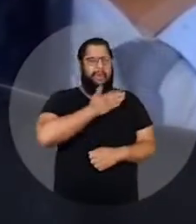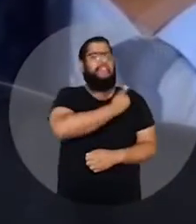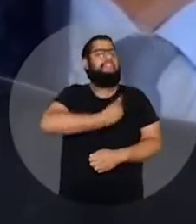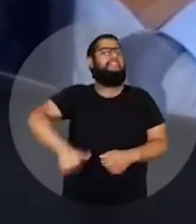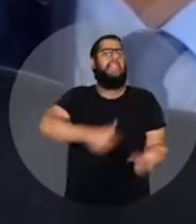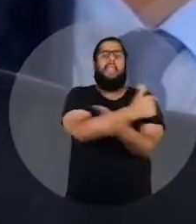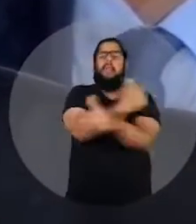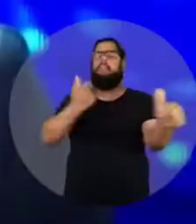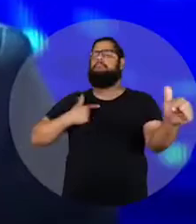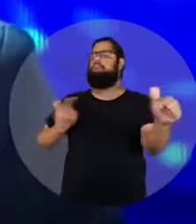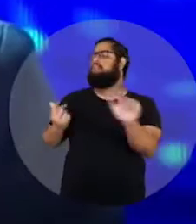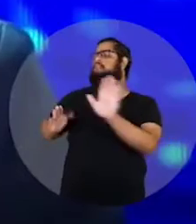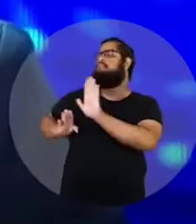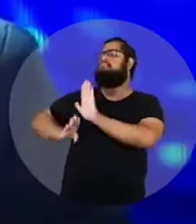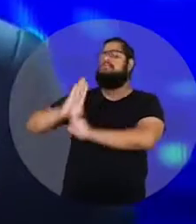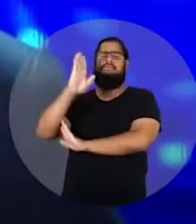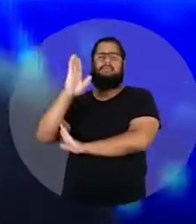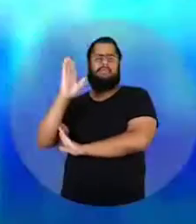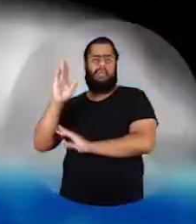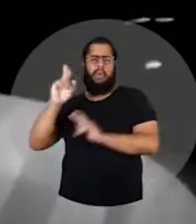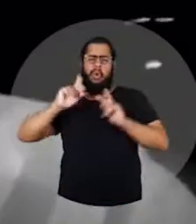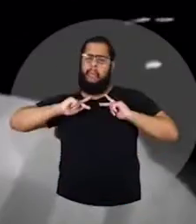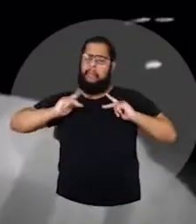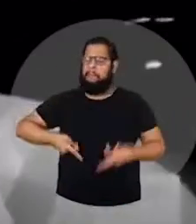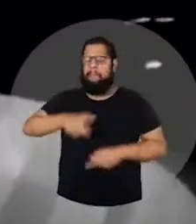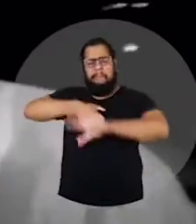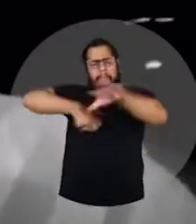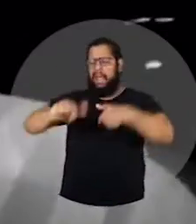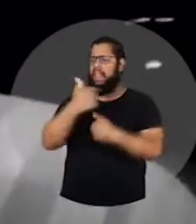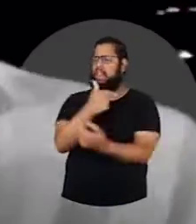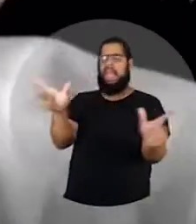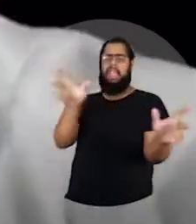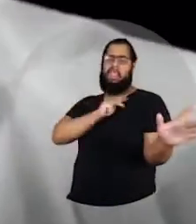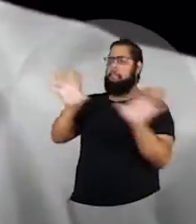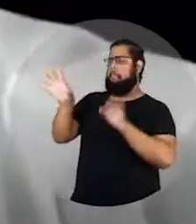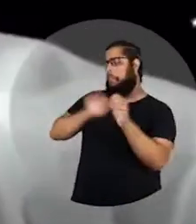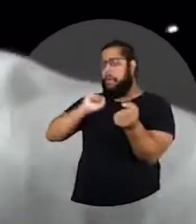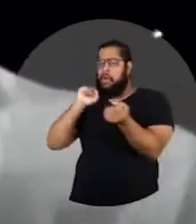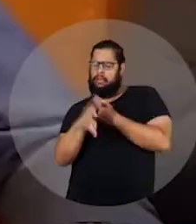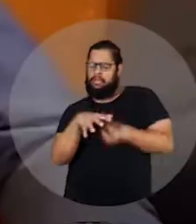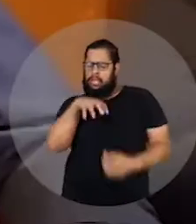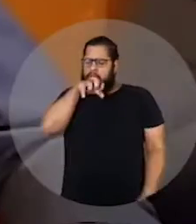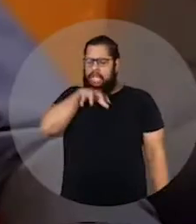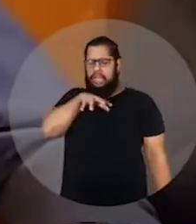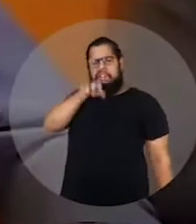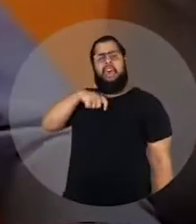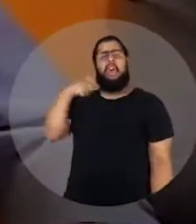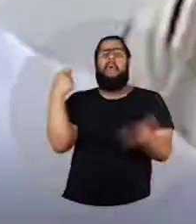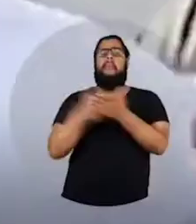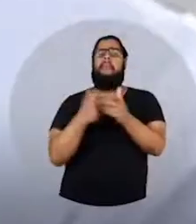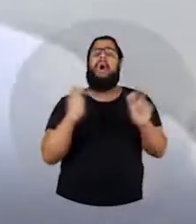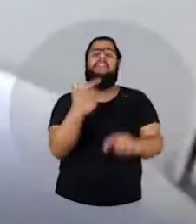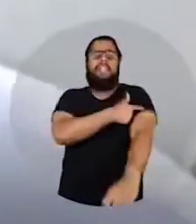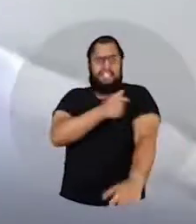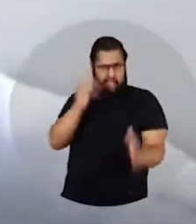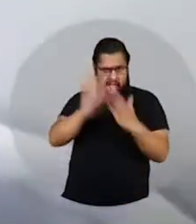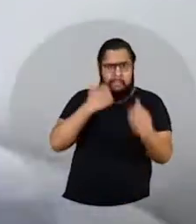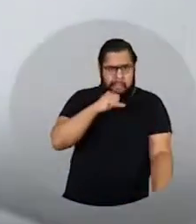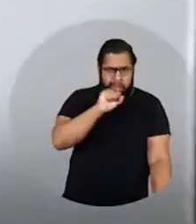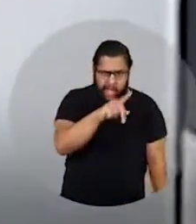tem corrupção no meu governo. A economia está bombando. Desumano. Estou com Covid.